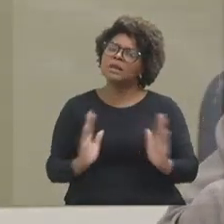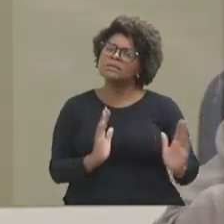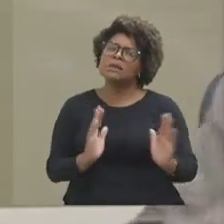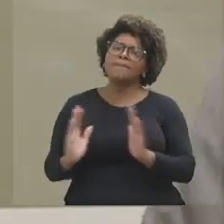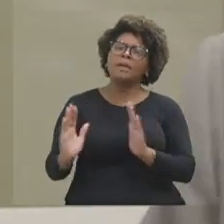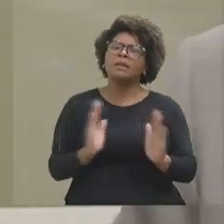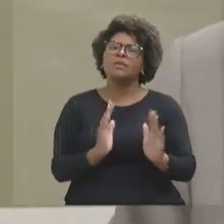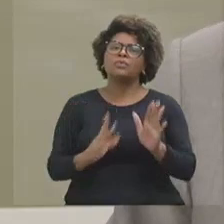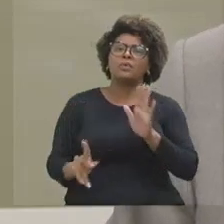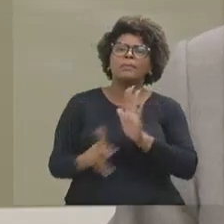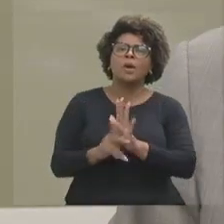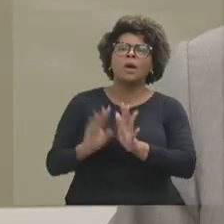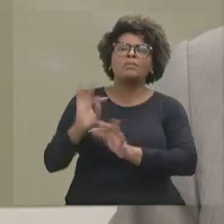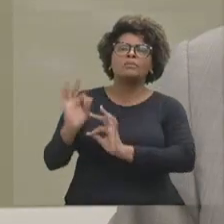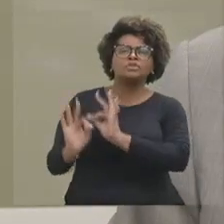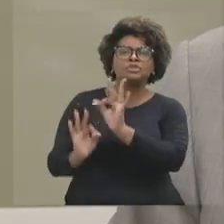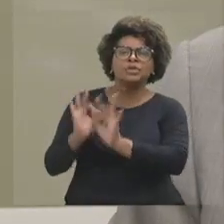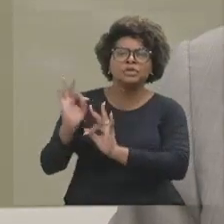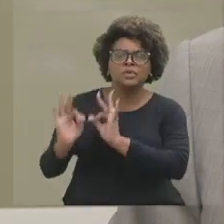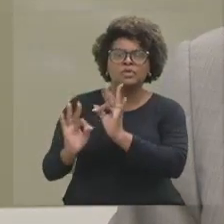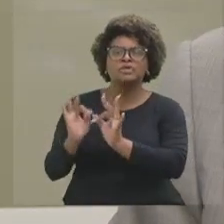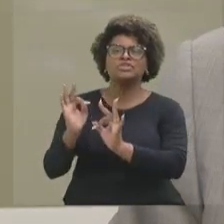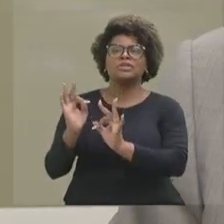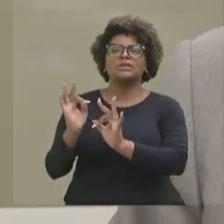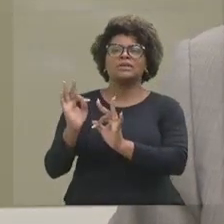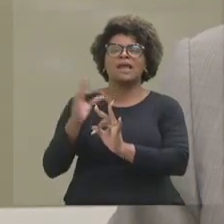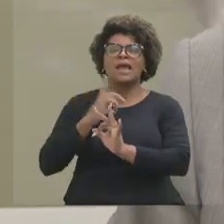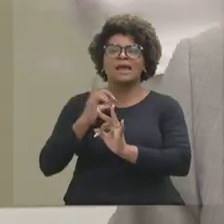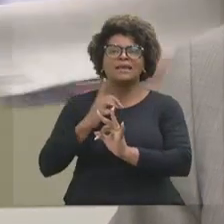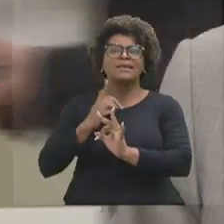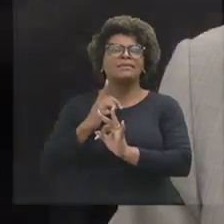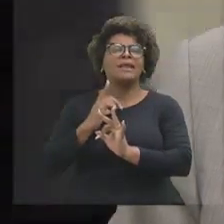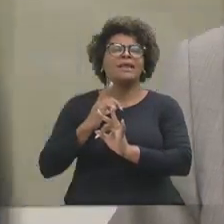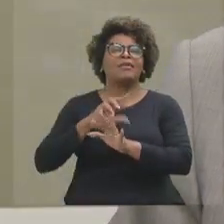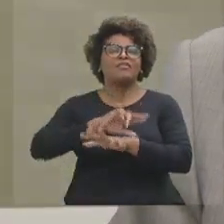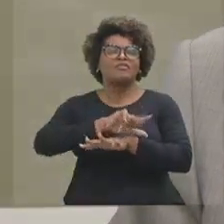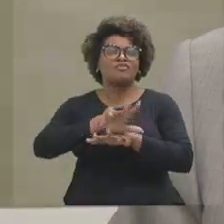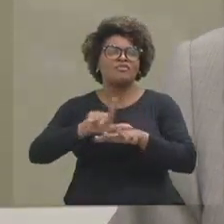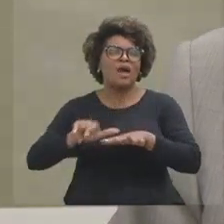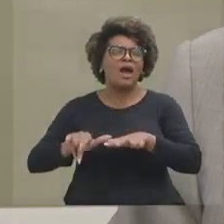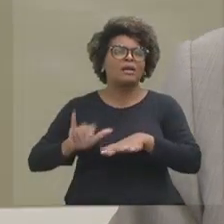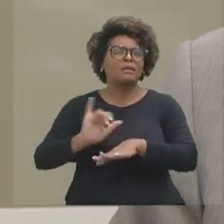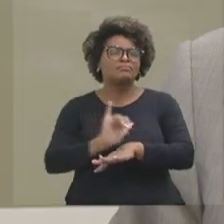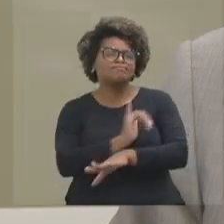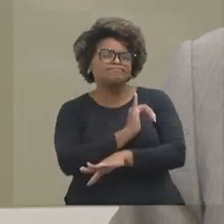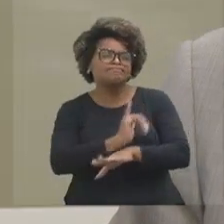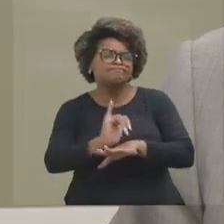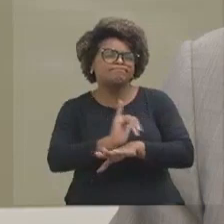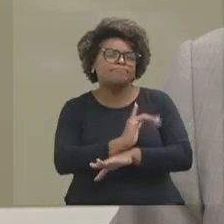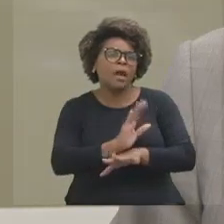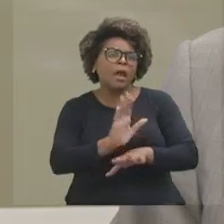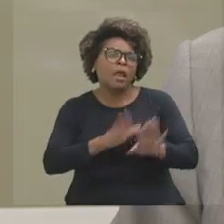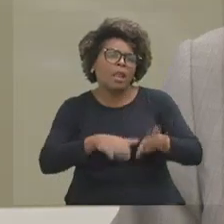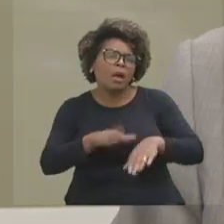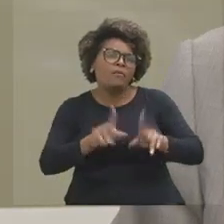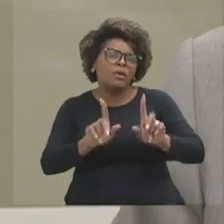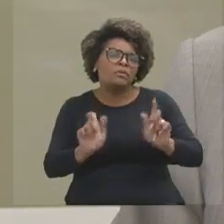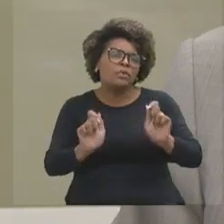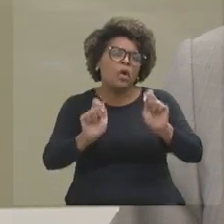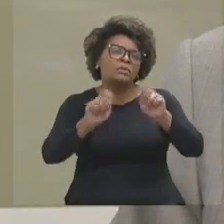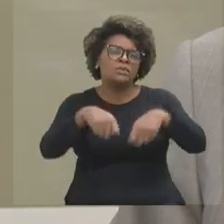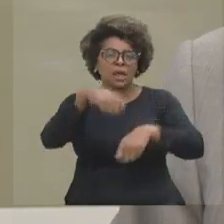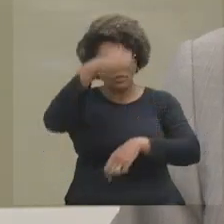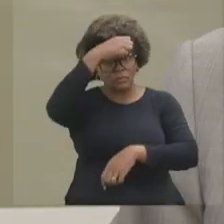informática plataformas né não seria tão difícil a flexibilização de que o município tentasse